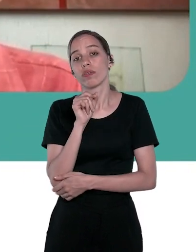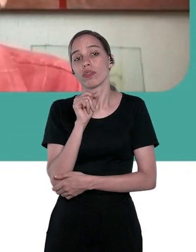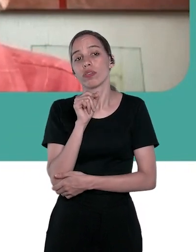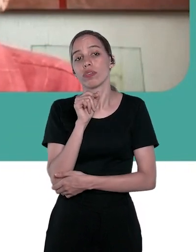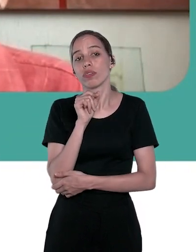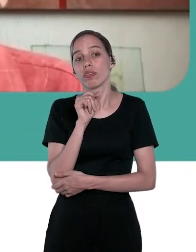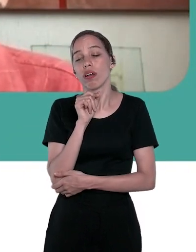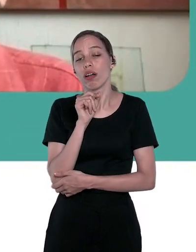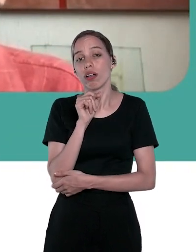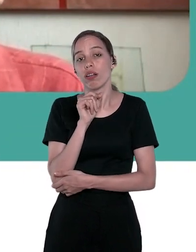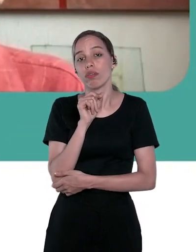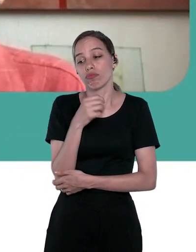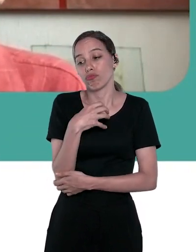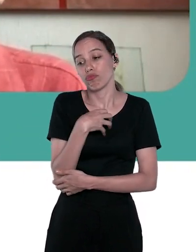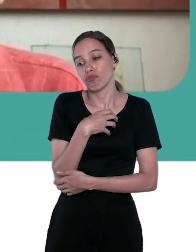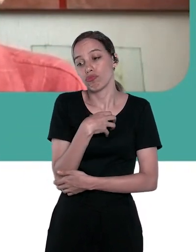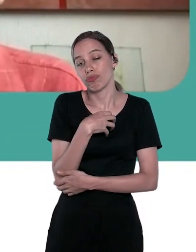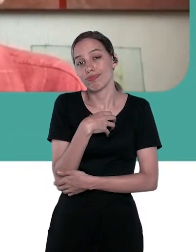e materialmente.